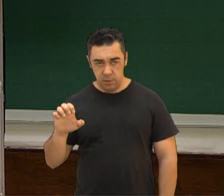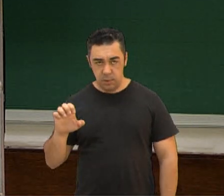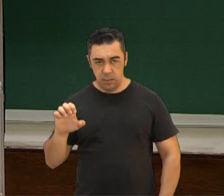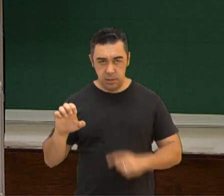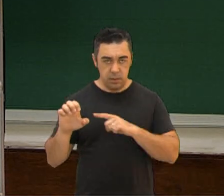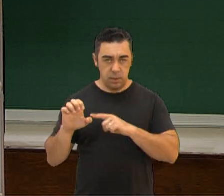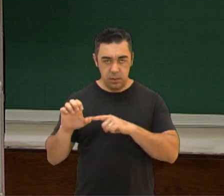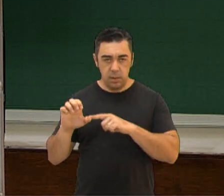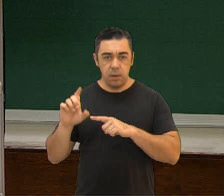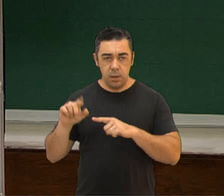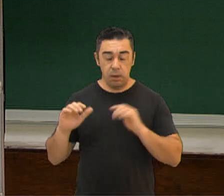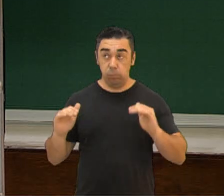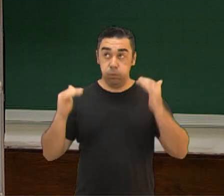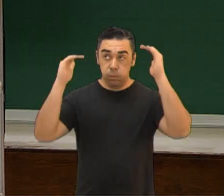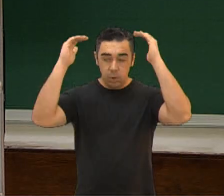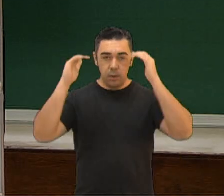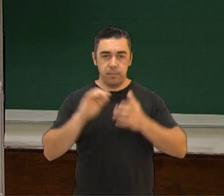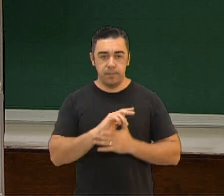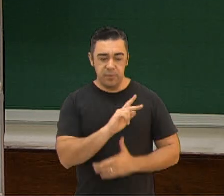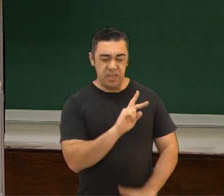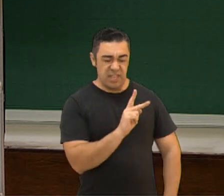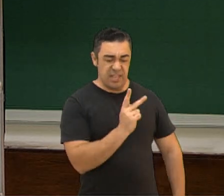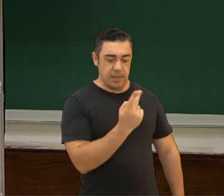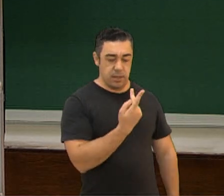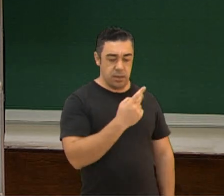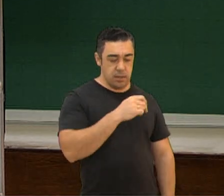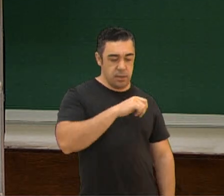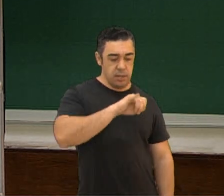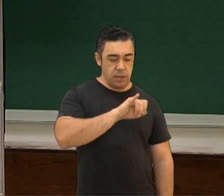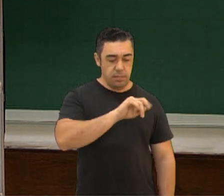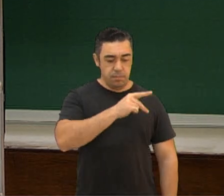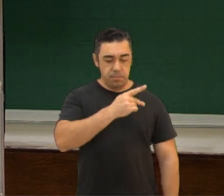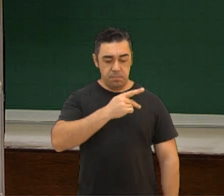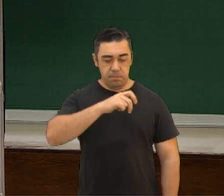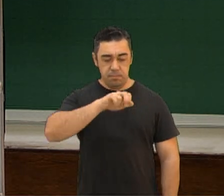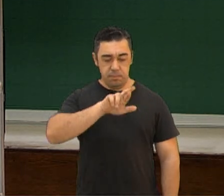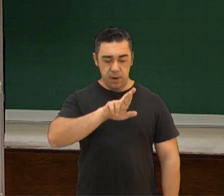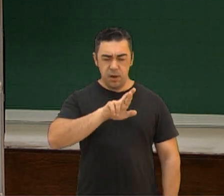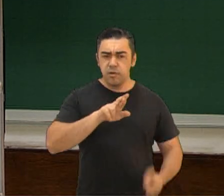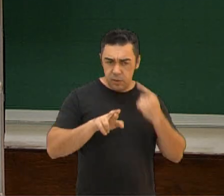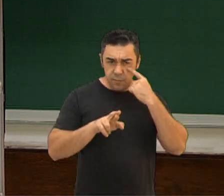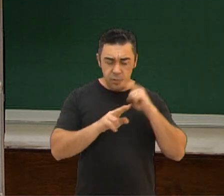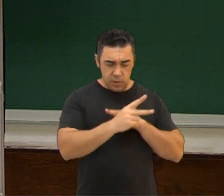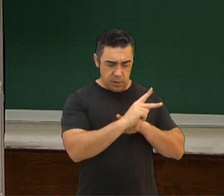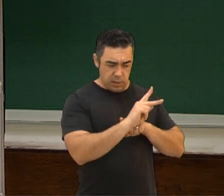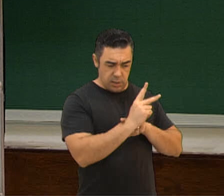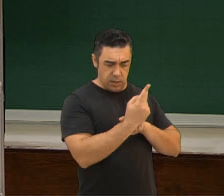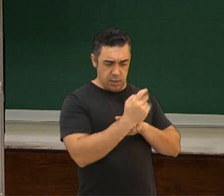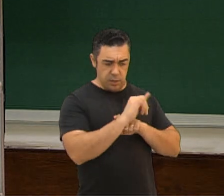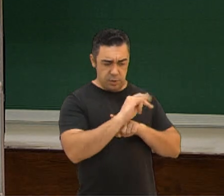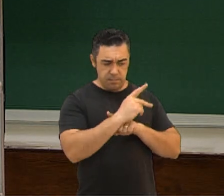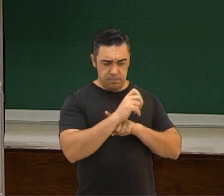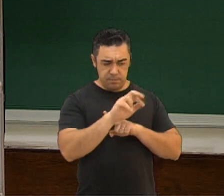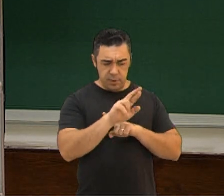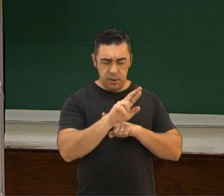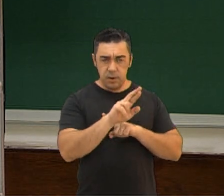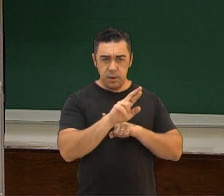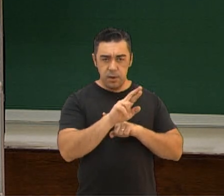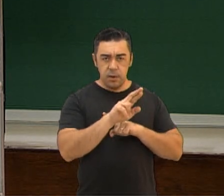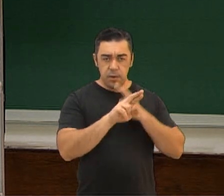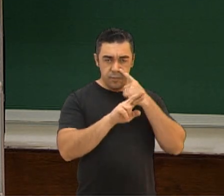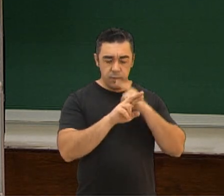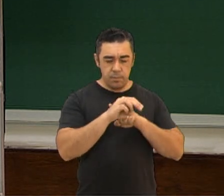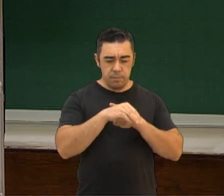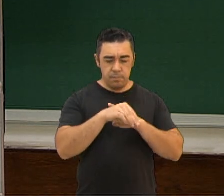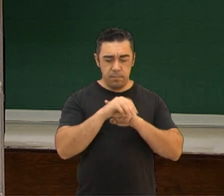começa com o prefixo hiper, né? Vocês já devem ter visto hipermercado, que significa um mercado